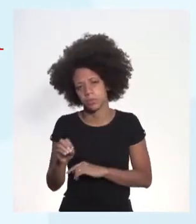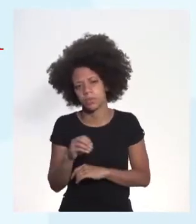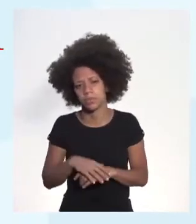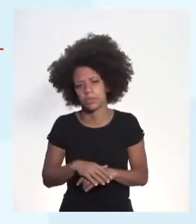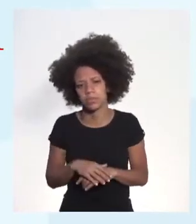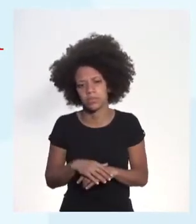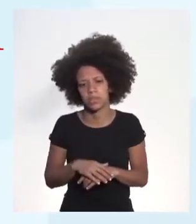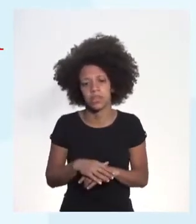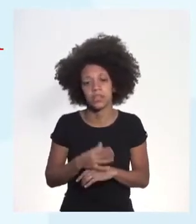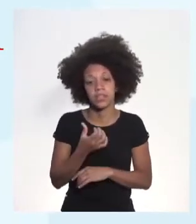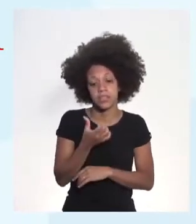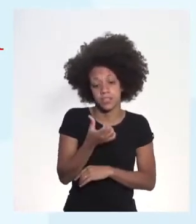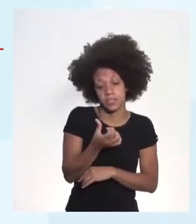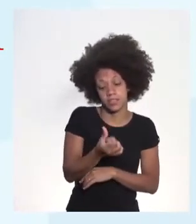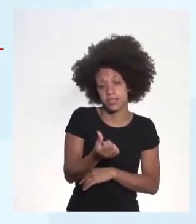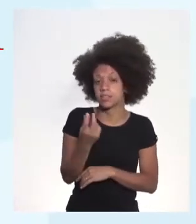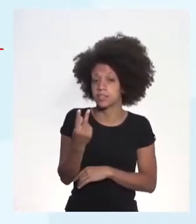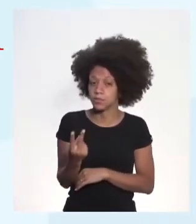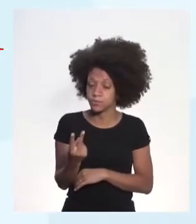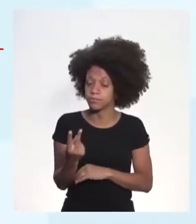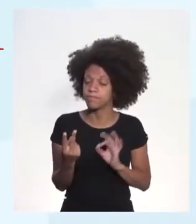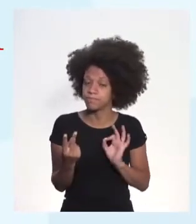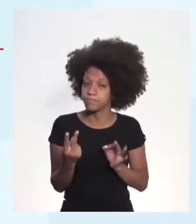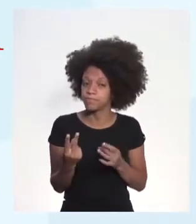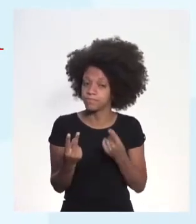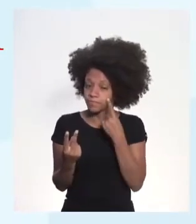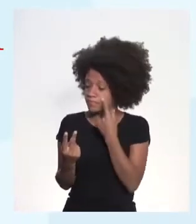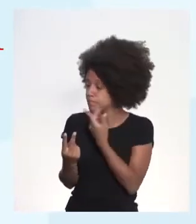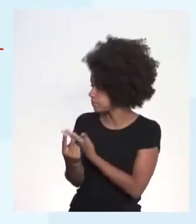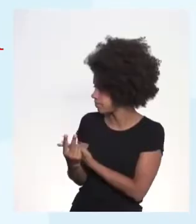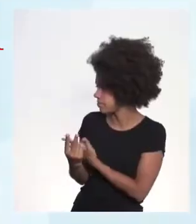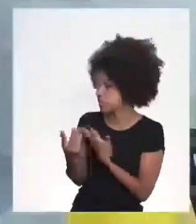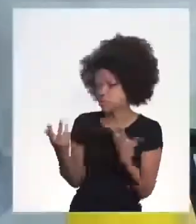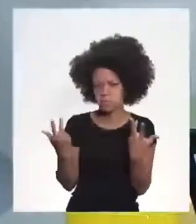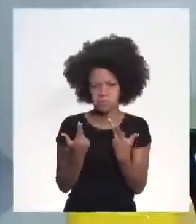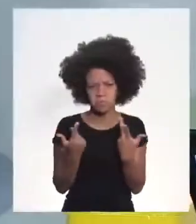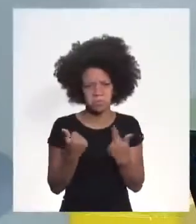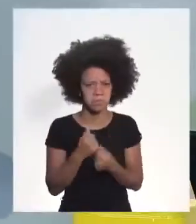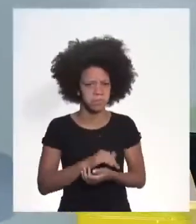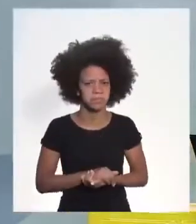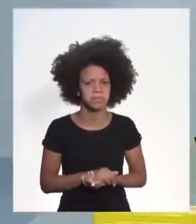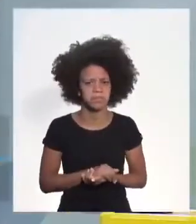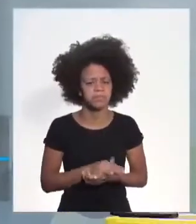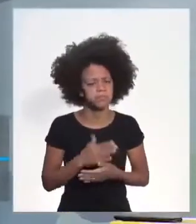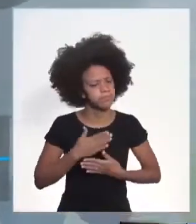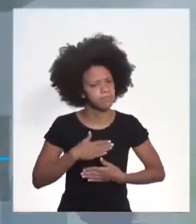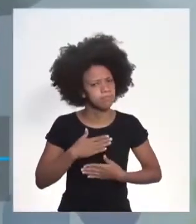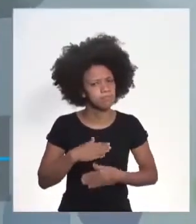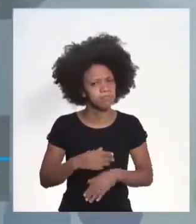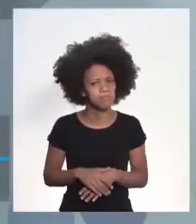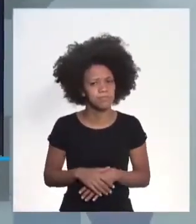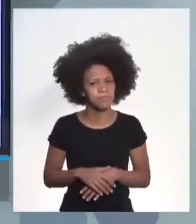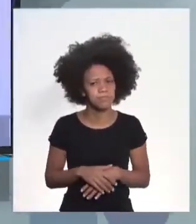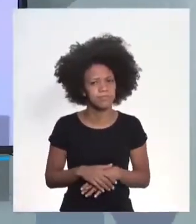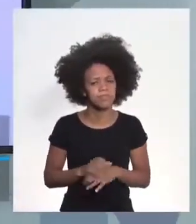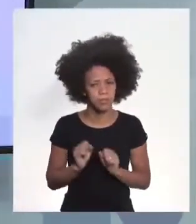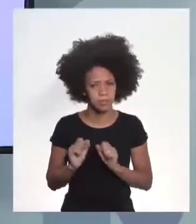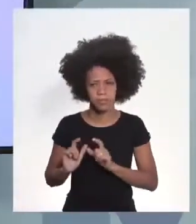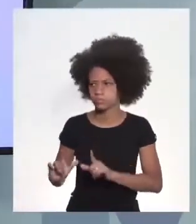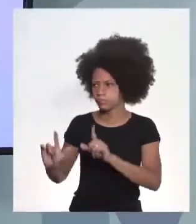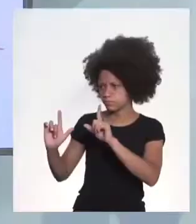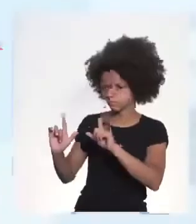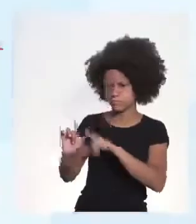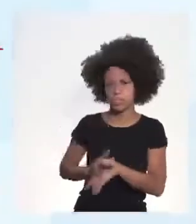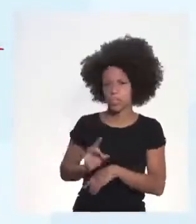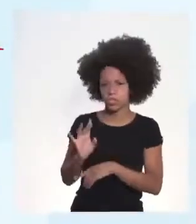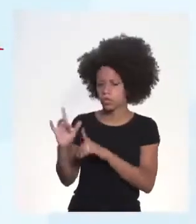igual a 62 olha aí ó Que beleza né tranquilo né da pode voltar de novo